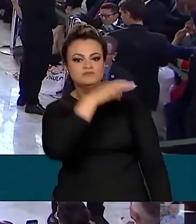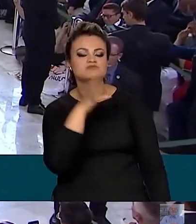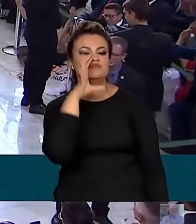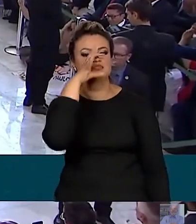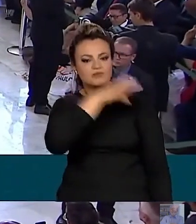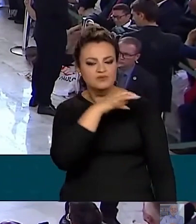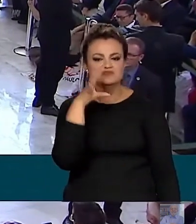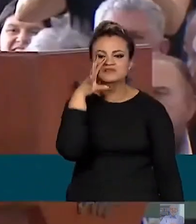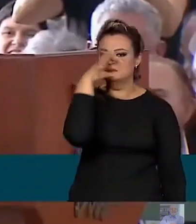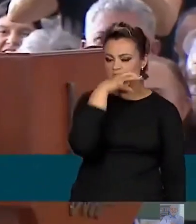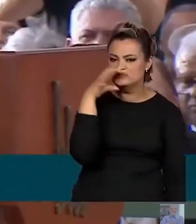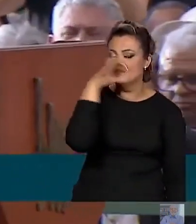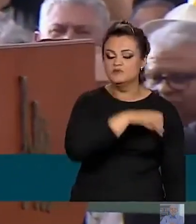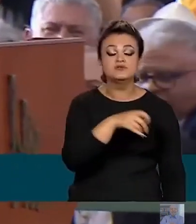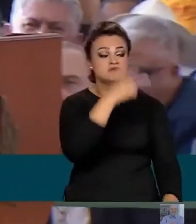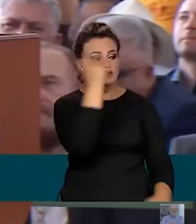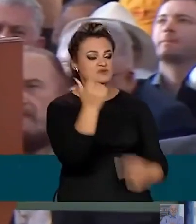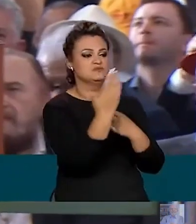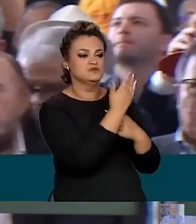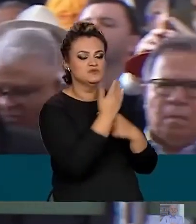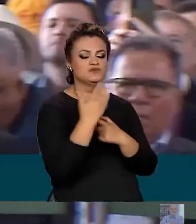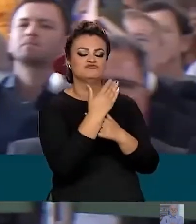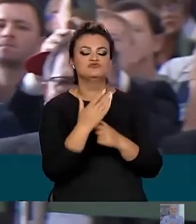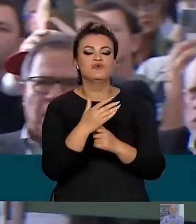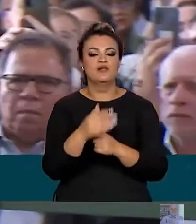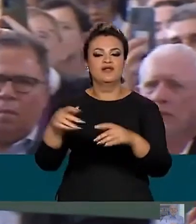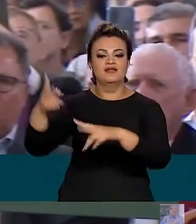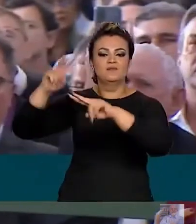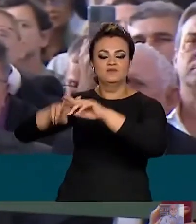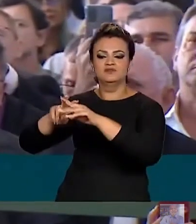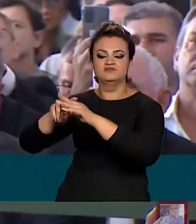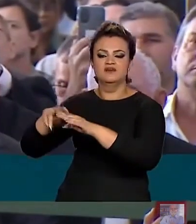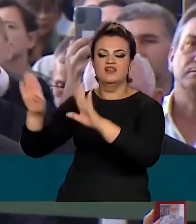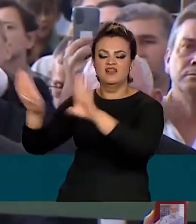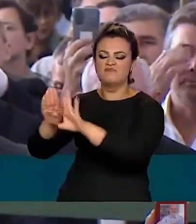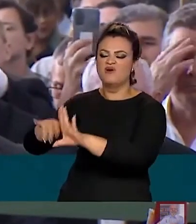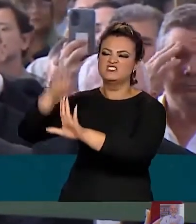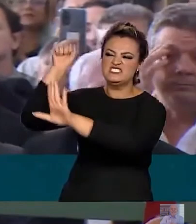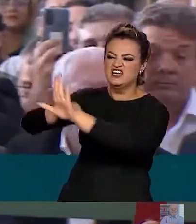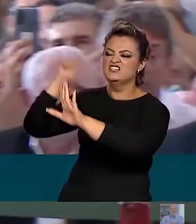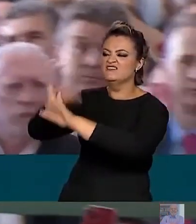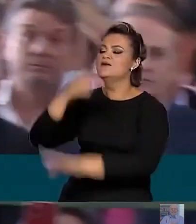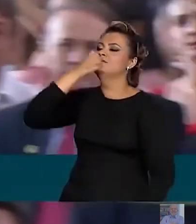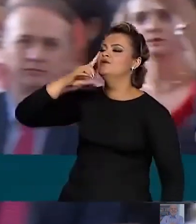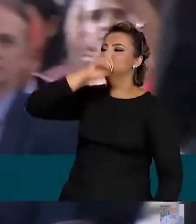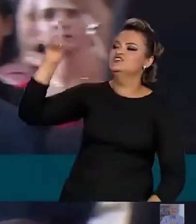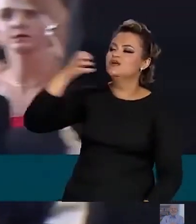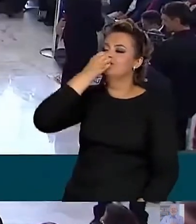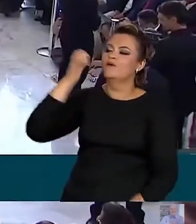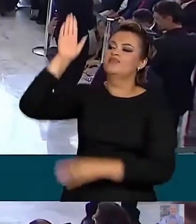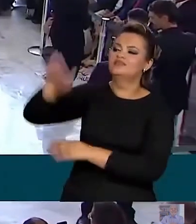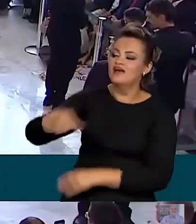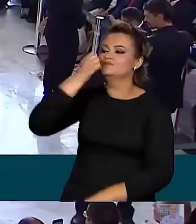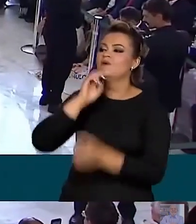graças à ajuda de milhares de companheiros que ficaram na porta da Polícia Federal gritando bom dia, boa tarde, boa